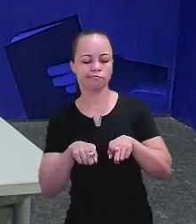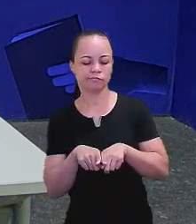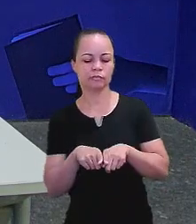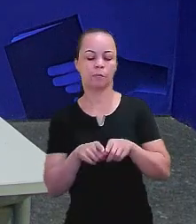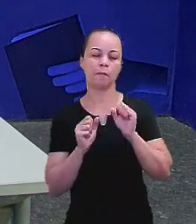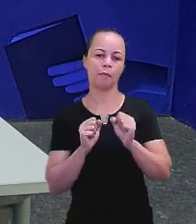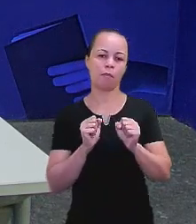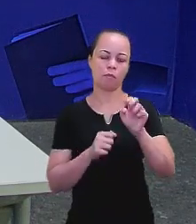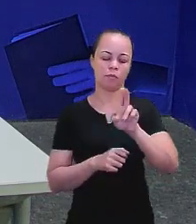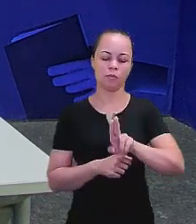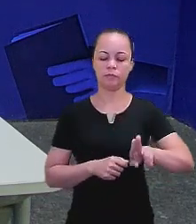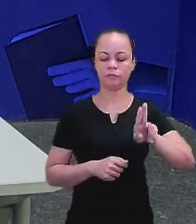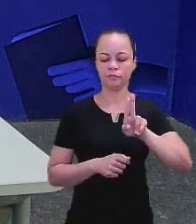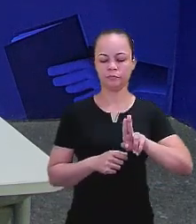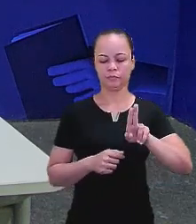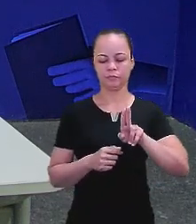utilizar